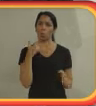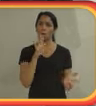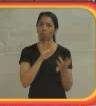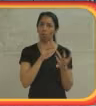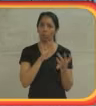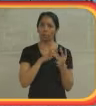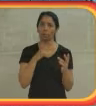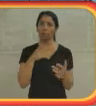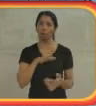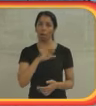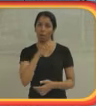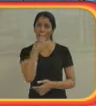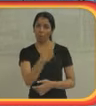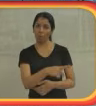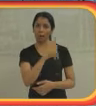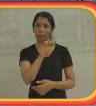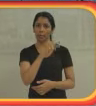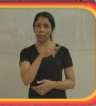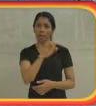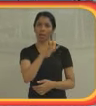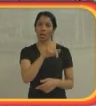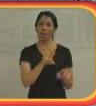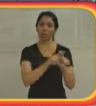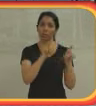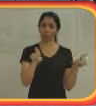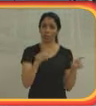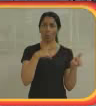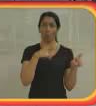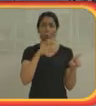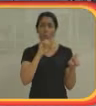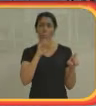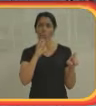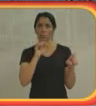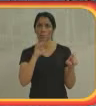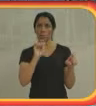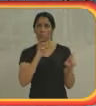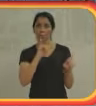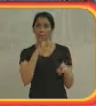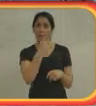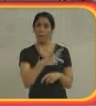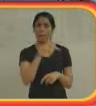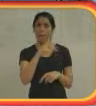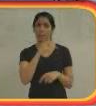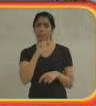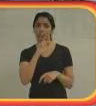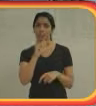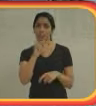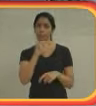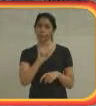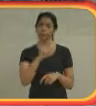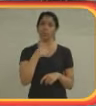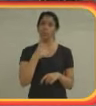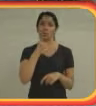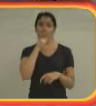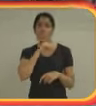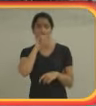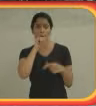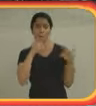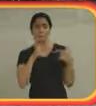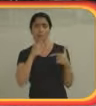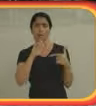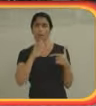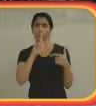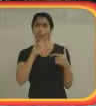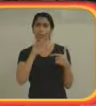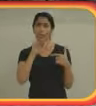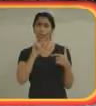muito contato. Como a mãe do Guilherme é ginecologista e obstetra e o pai do Guilherme é pediatra, e minha mãe trabalha com clínica